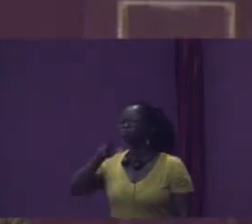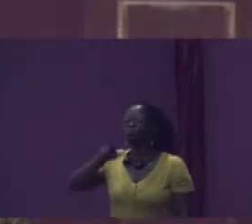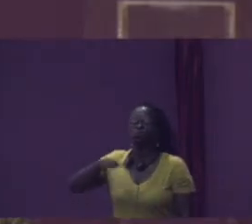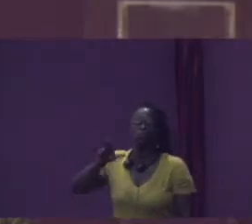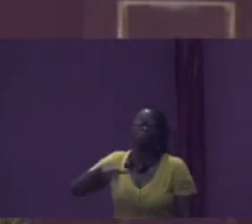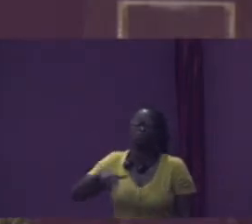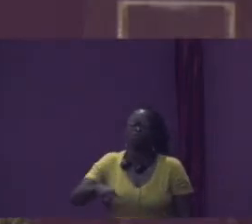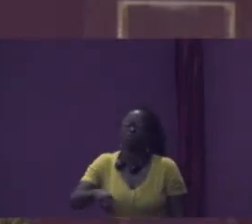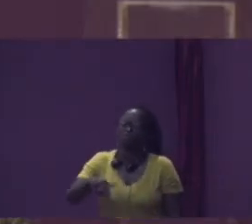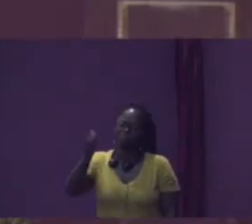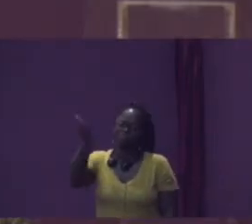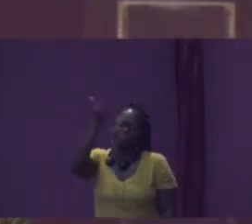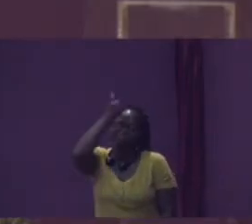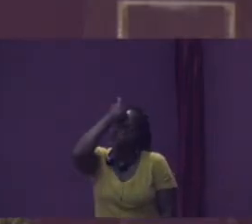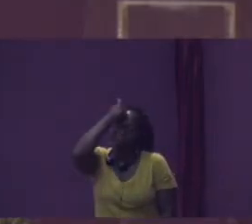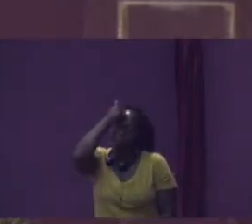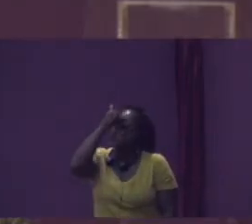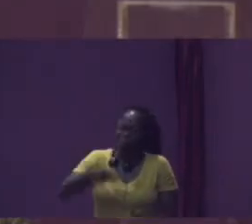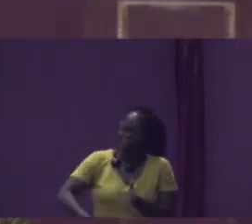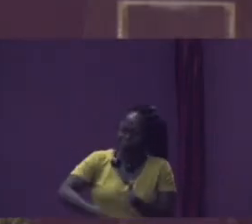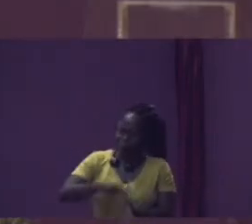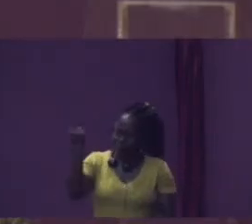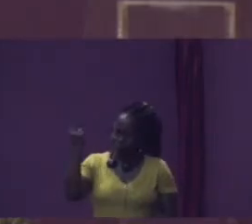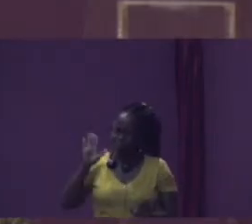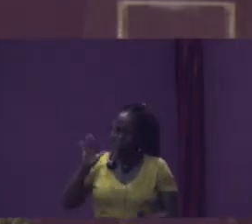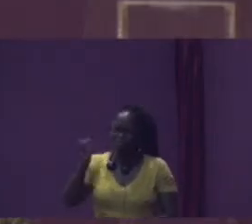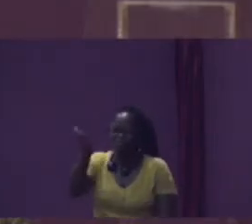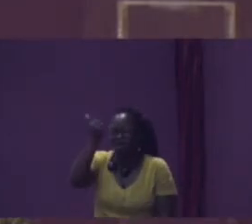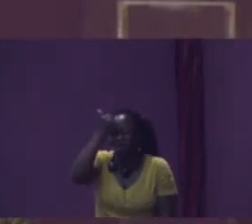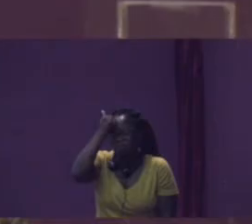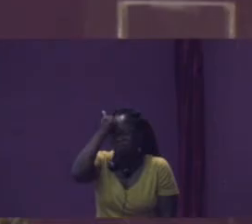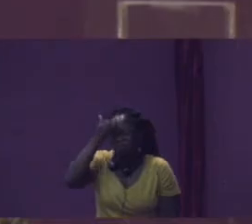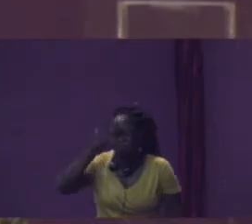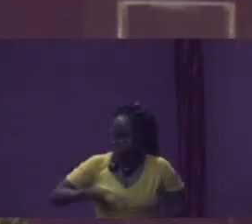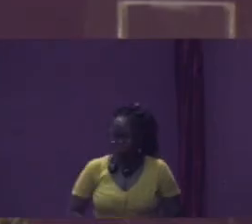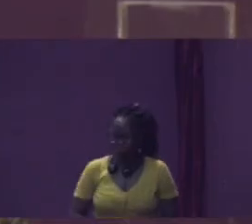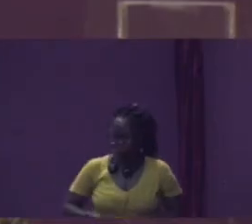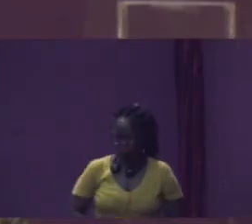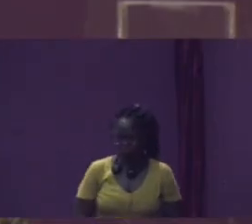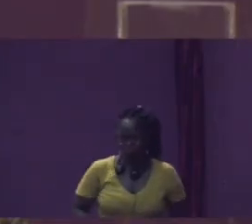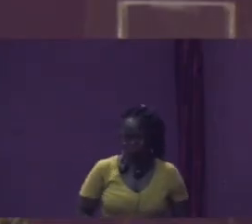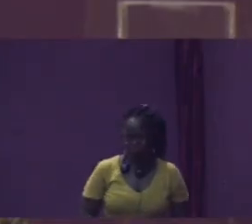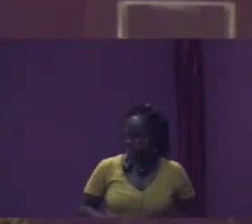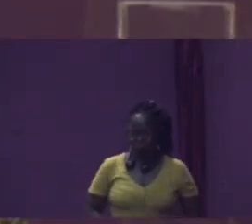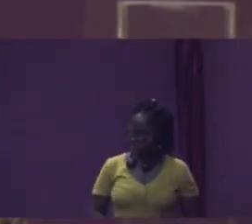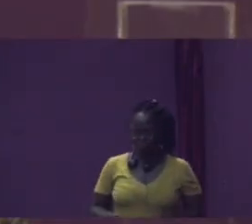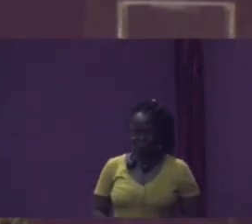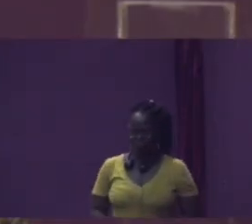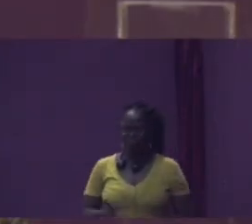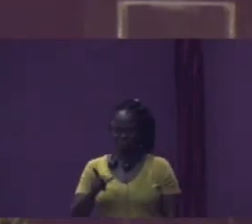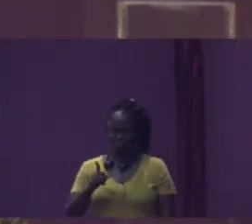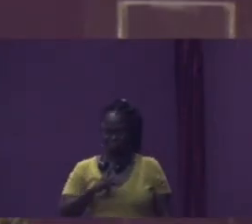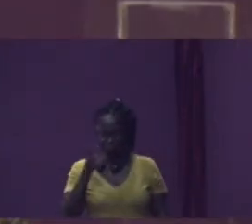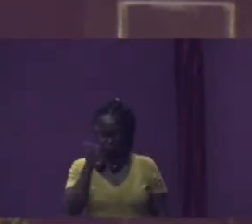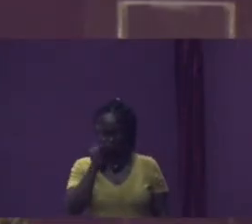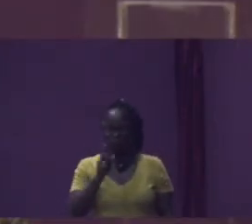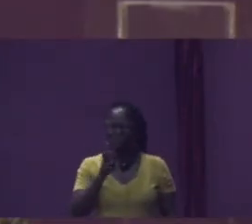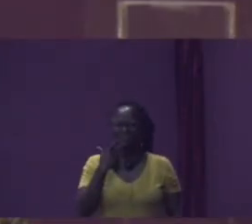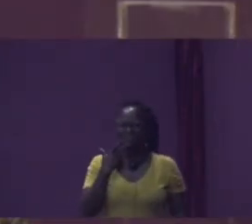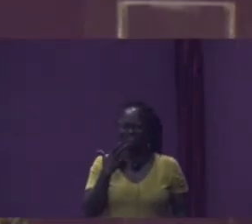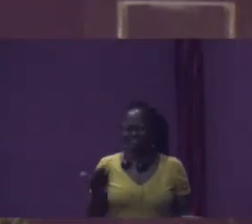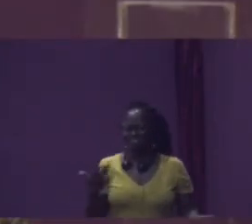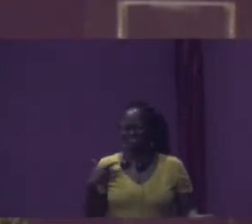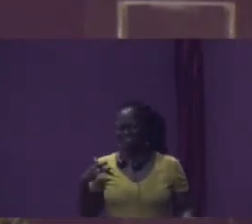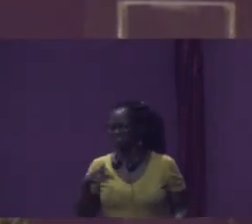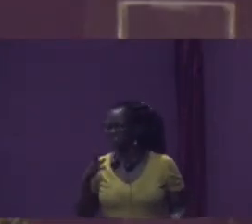de uma cesárea que eu tenha feito, mas eu me arrependi de alguns partos que eu fiz. Não adianta querer dizer, né, que a